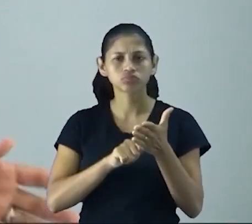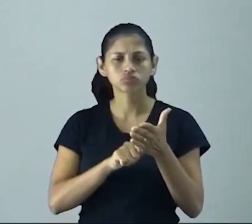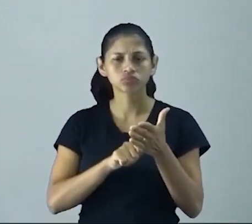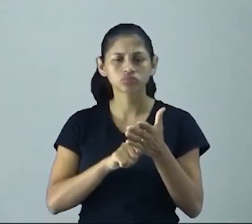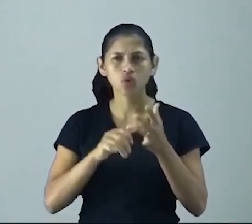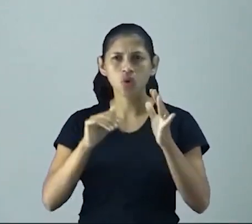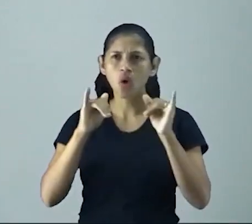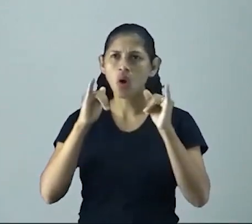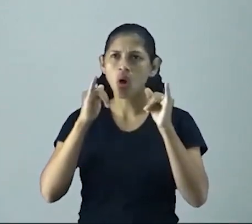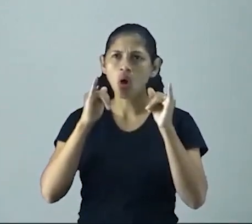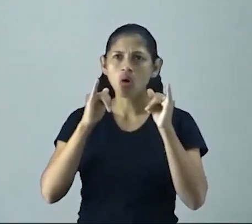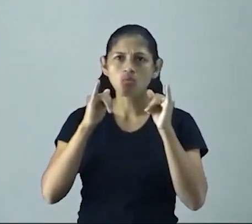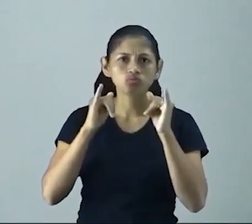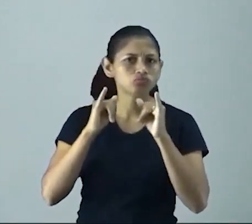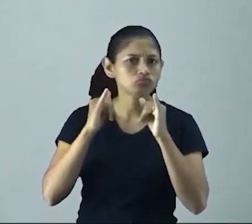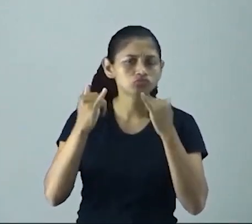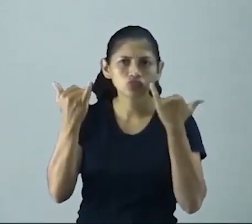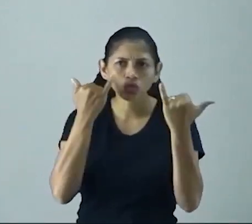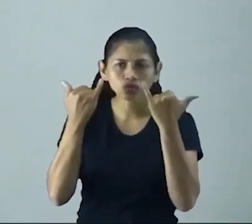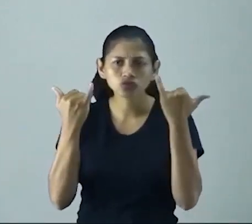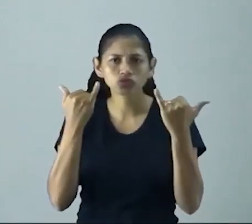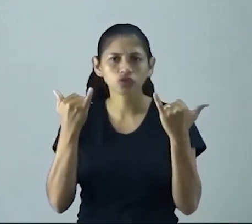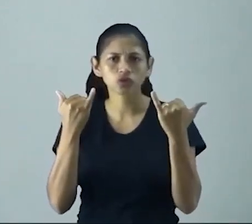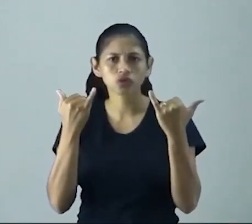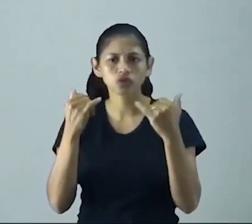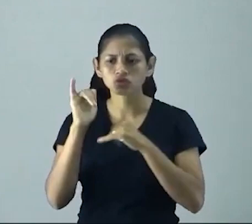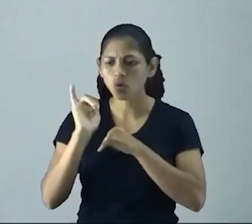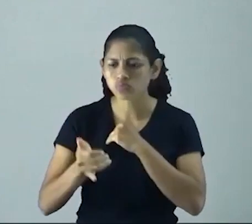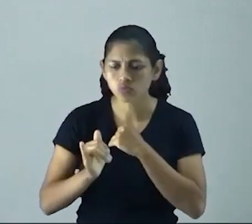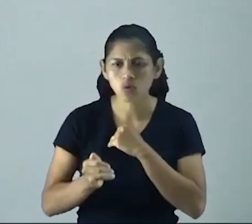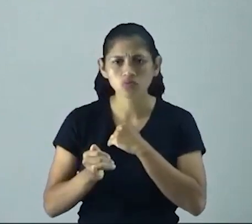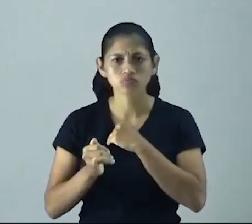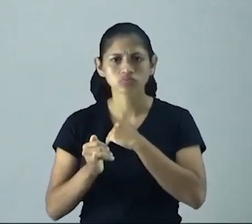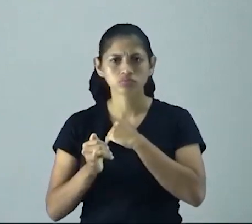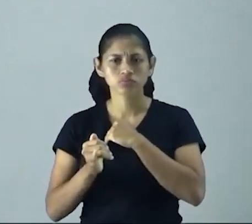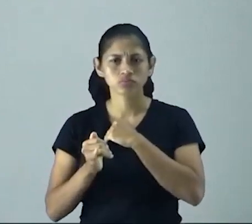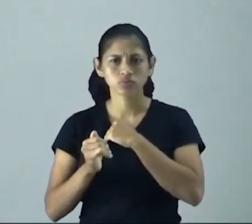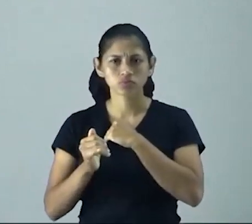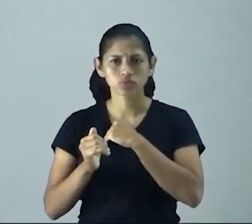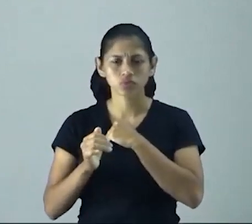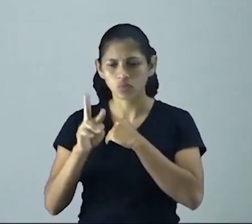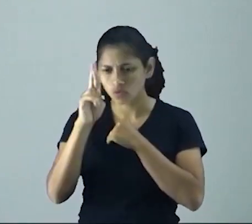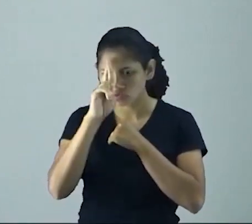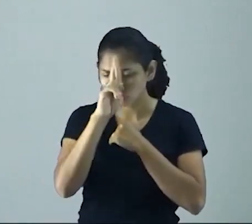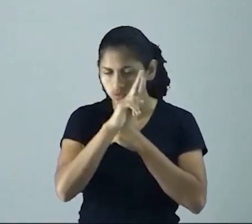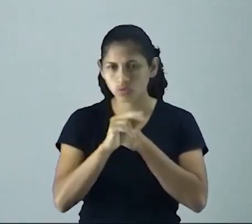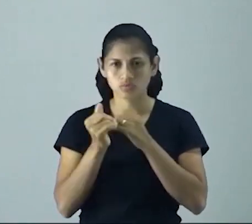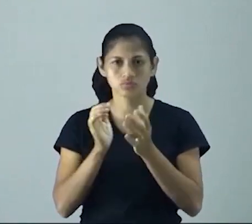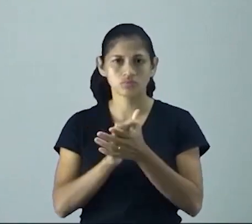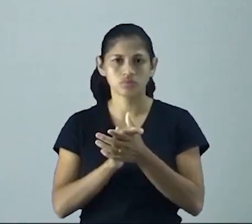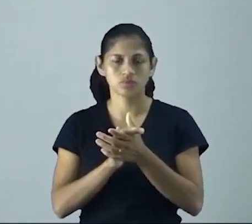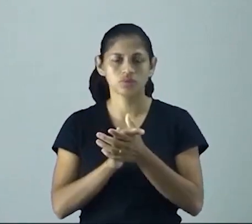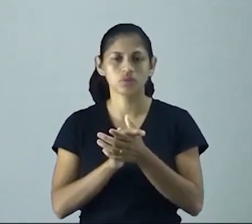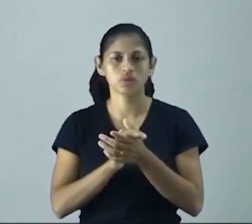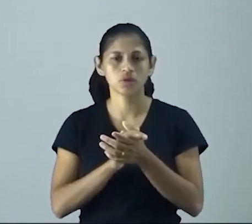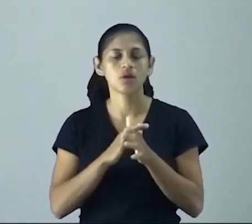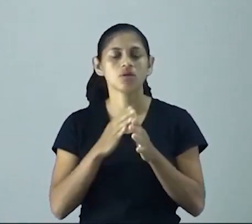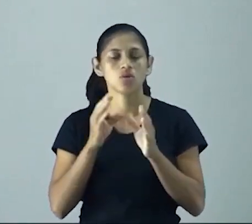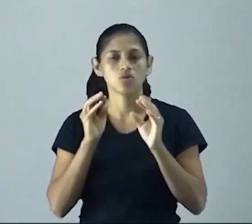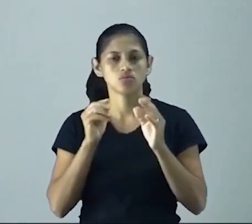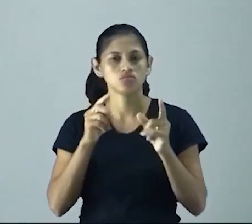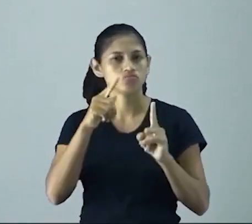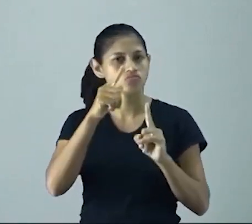notícia é um gênero, um conto, um relato, um romance, certo? Ao passo já que os tipos textuais, eles podem ser reduzidos